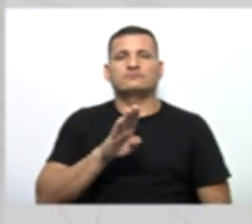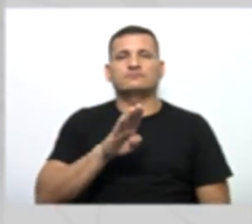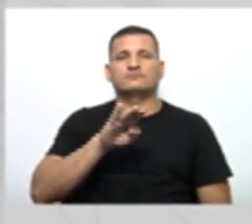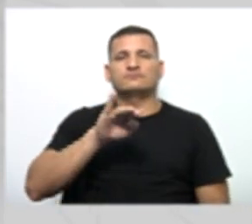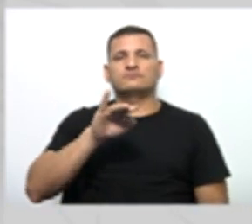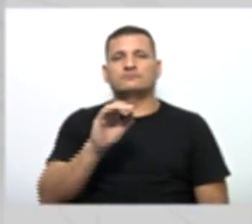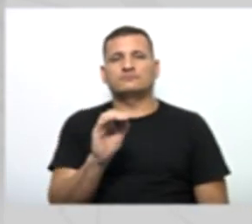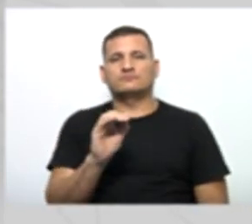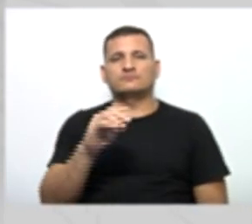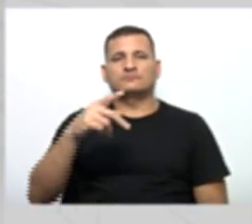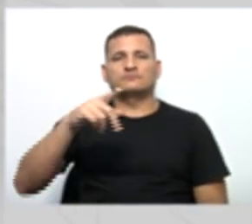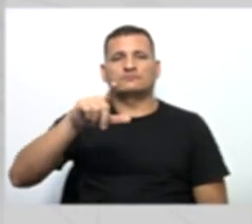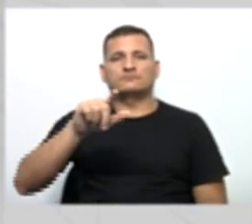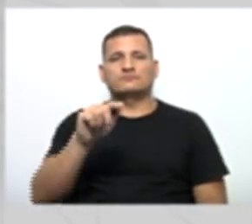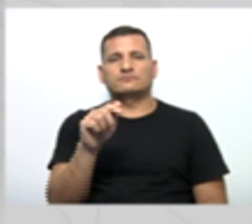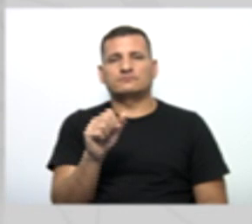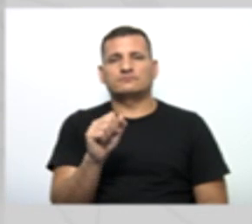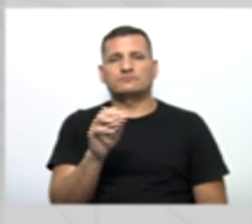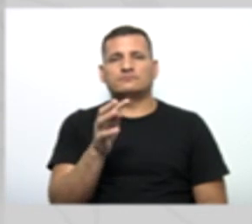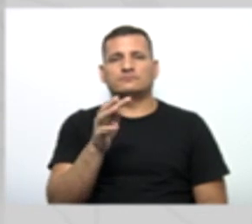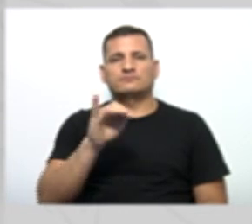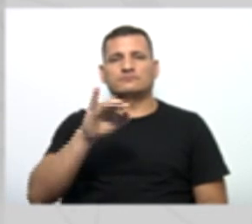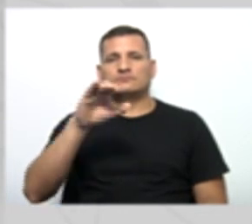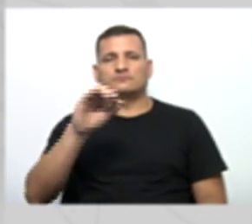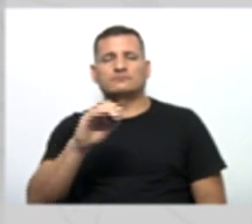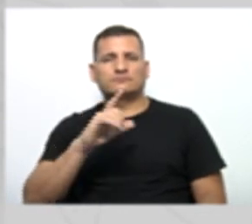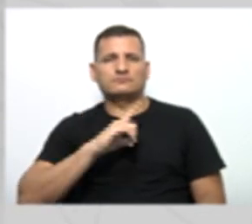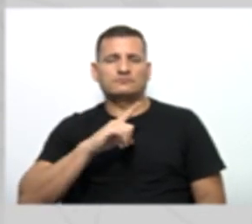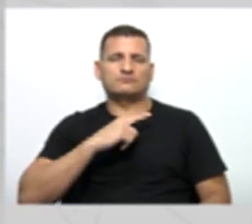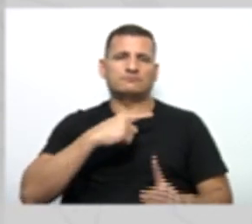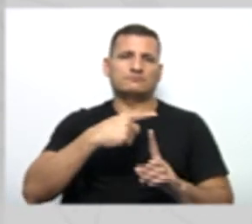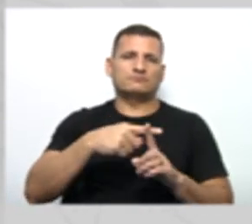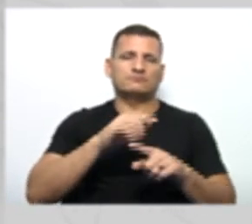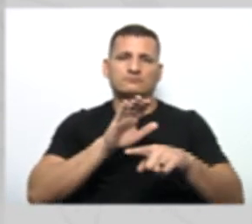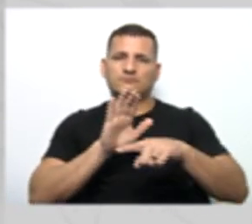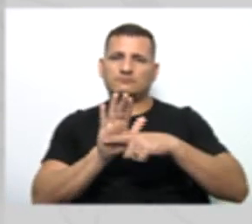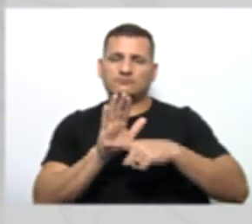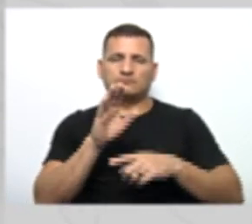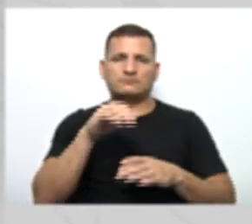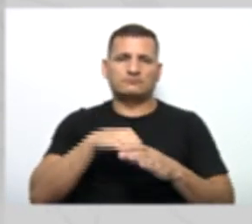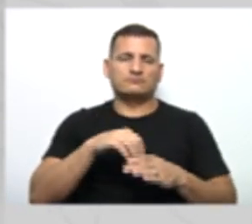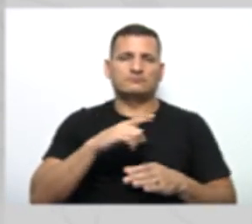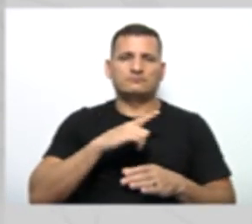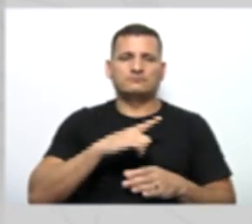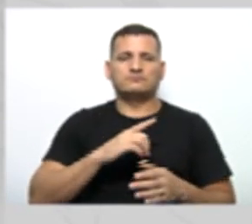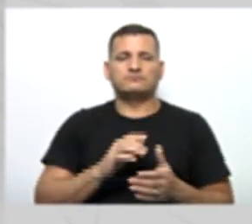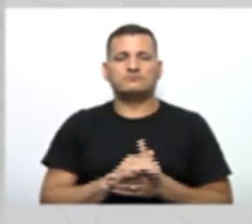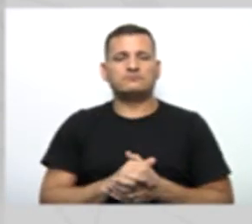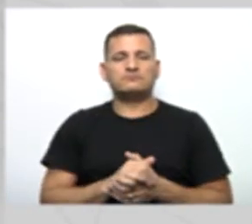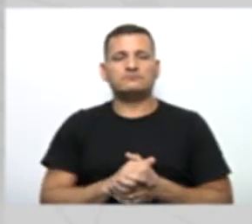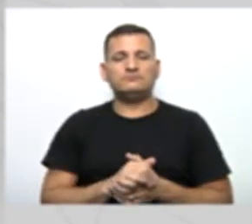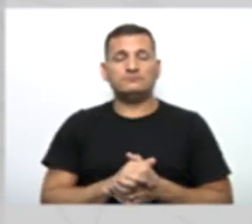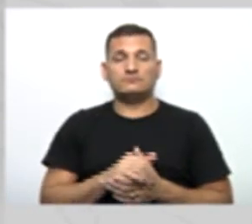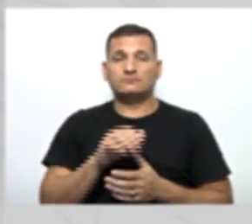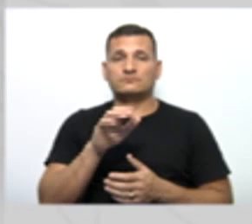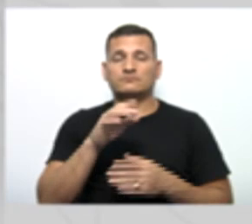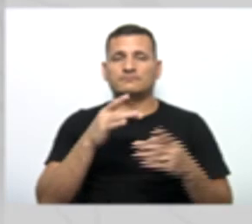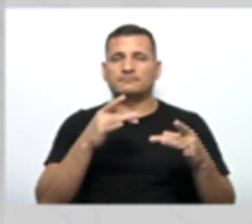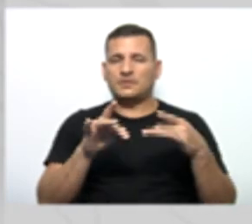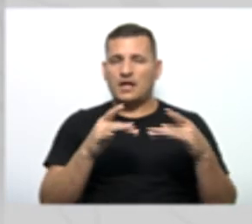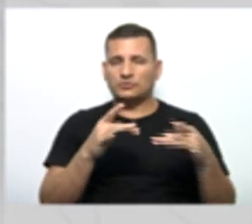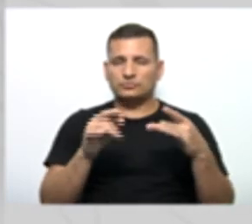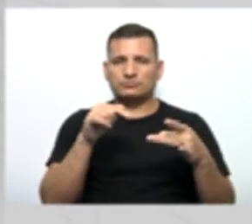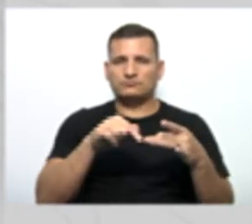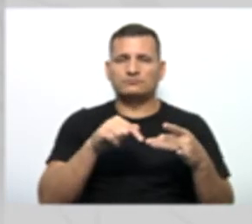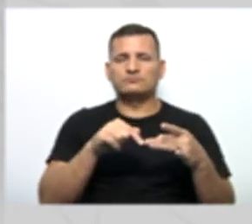as vantagens e algumas possíveis desvantagens desse bioplástico. Esse bioplástico é desenvolvido